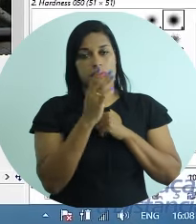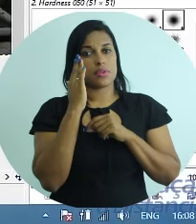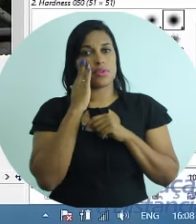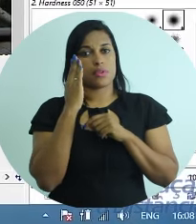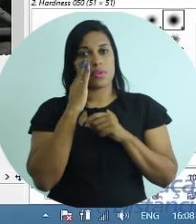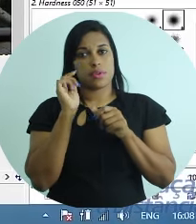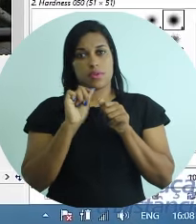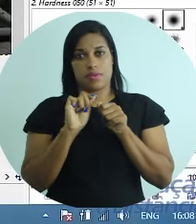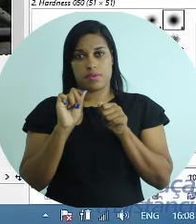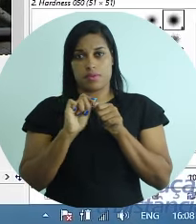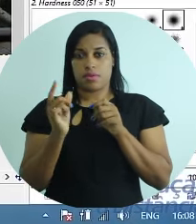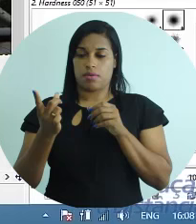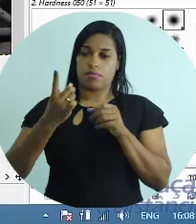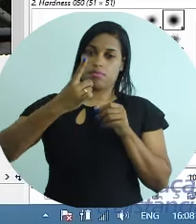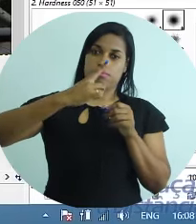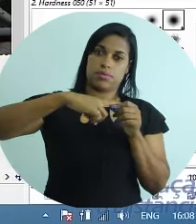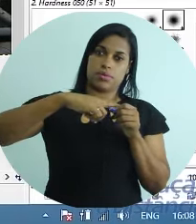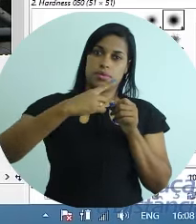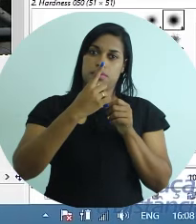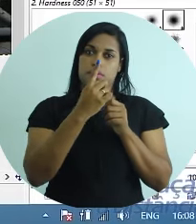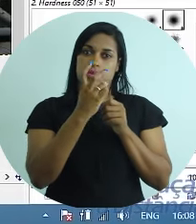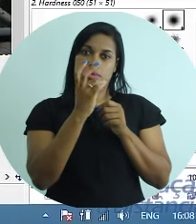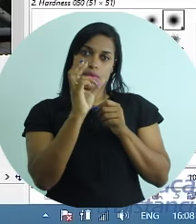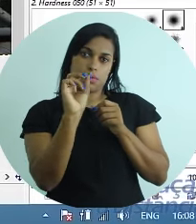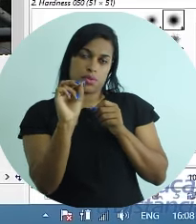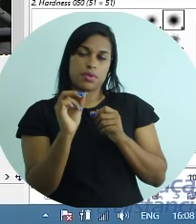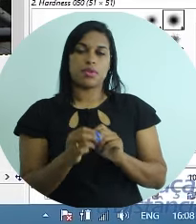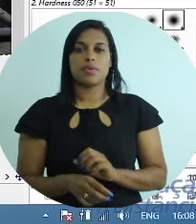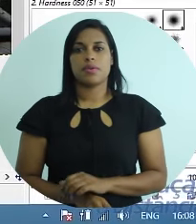Vamos fazer ela voltar aqui, 250 pixels.